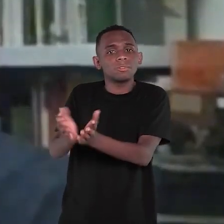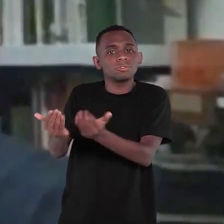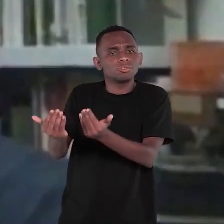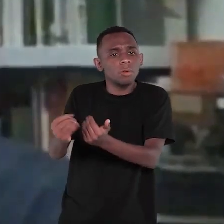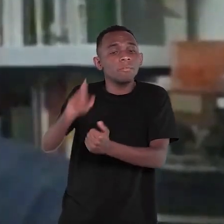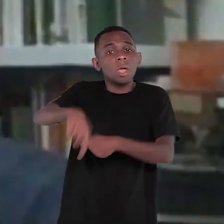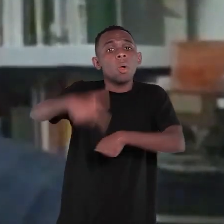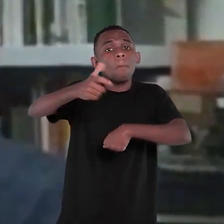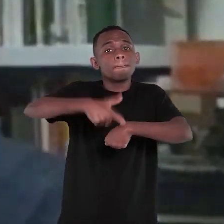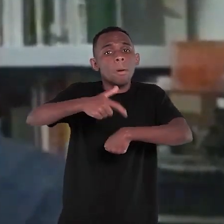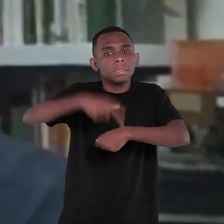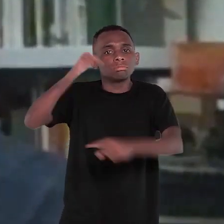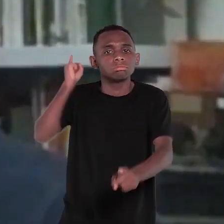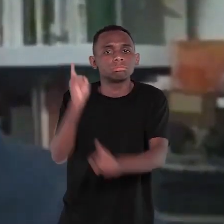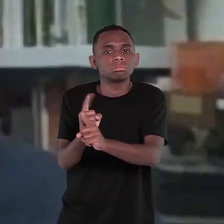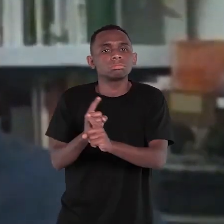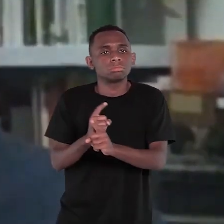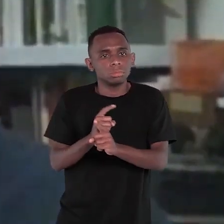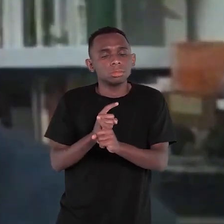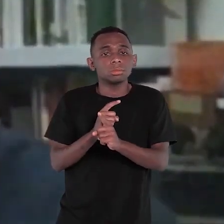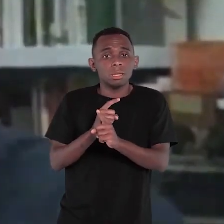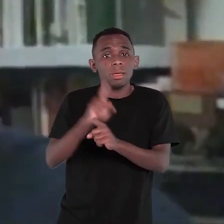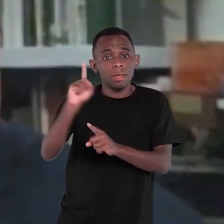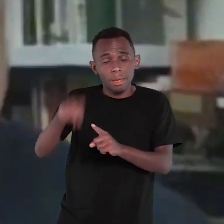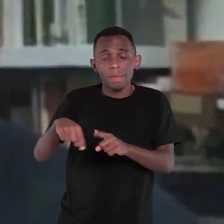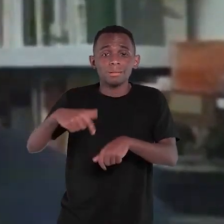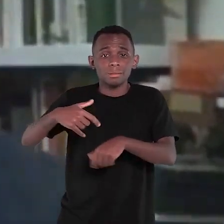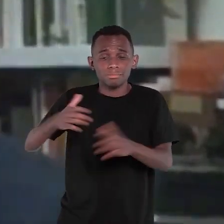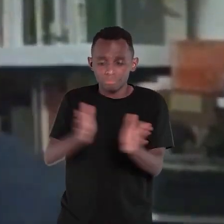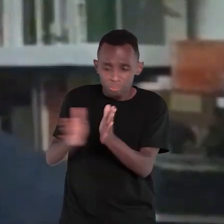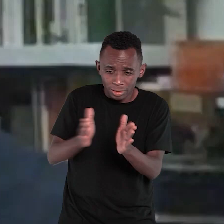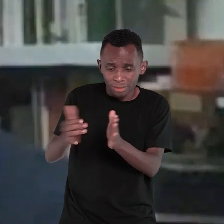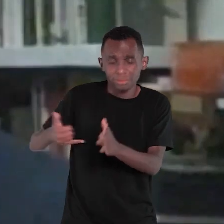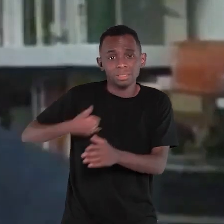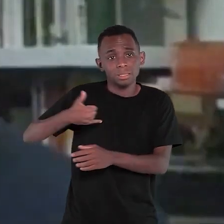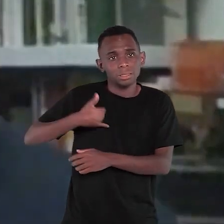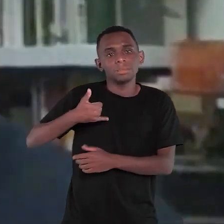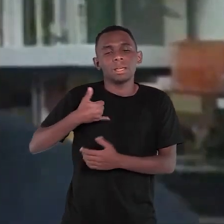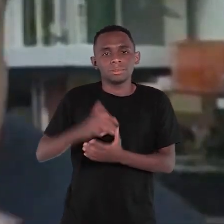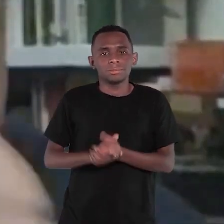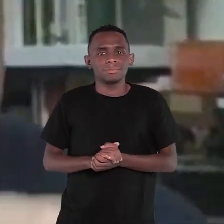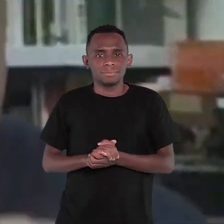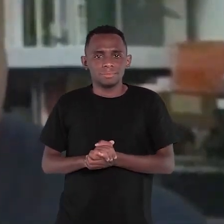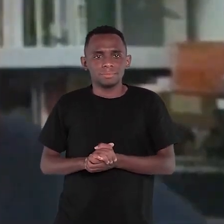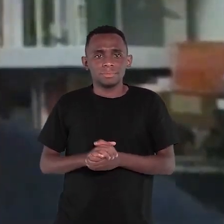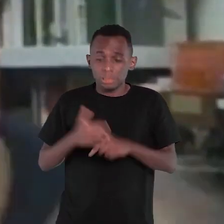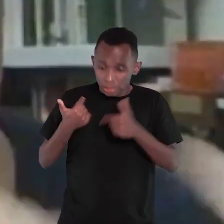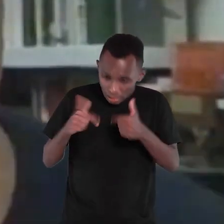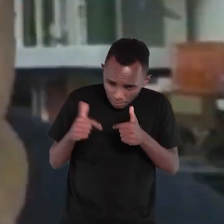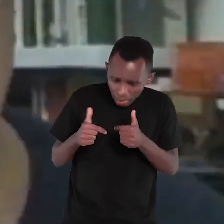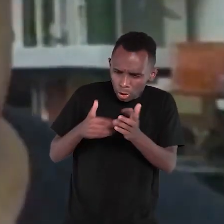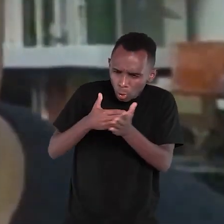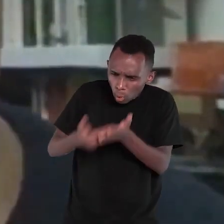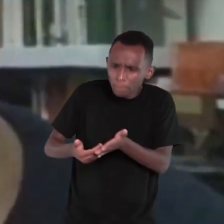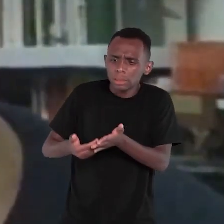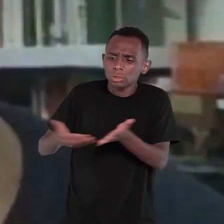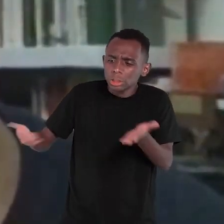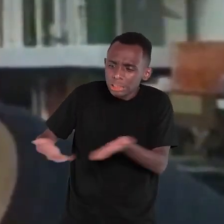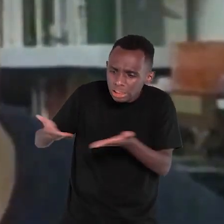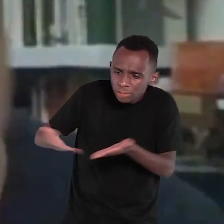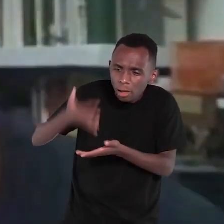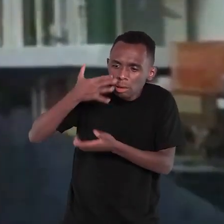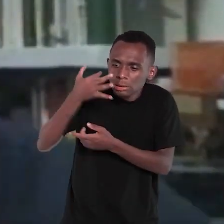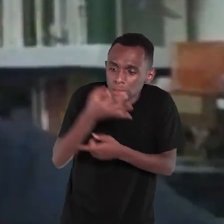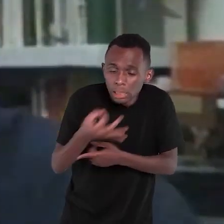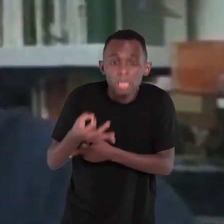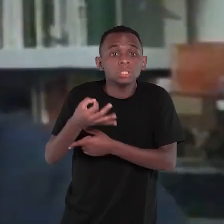o momento de achar as pessoas é nessa idade mesmo. Então, quem está trabalhando a partir do interesse desses